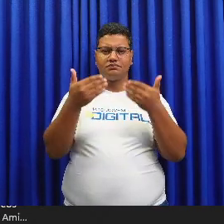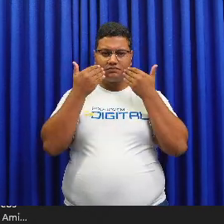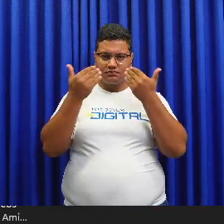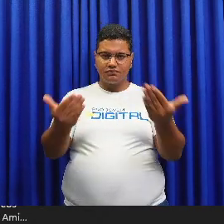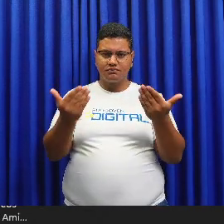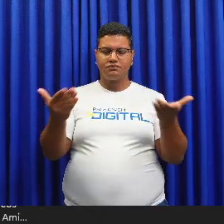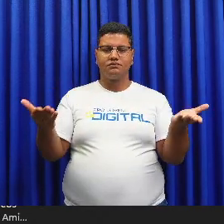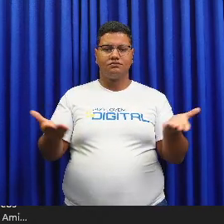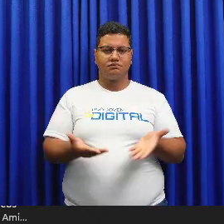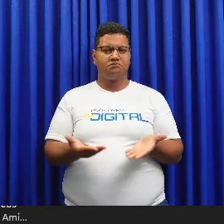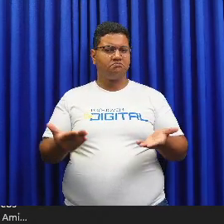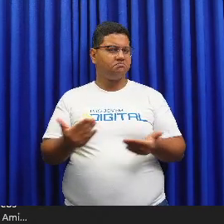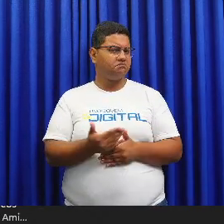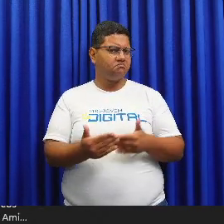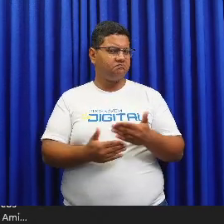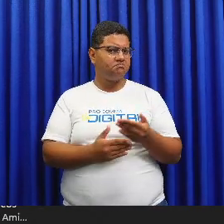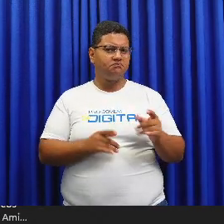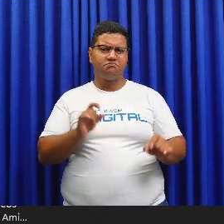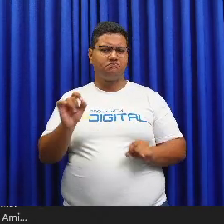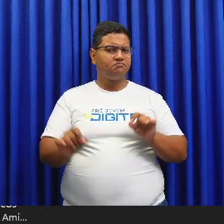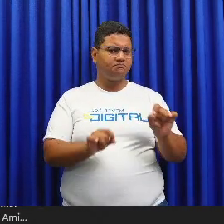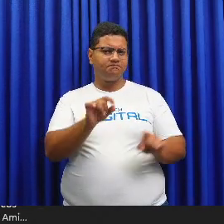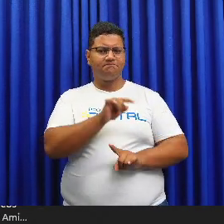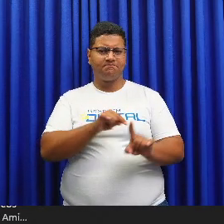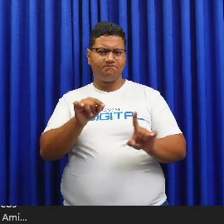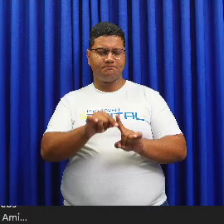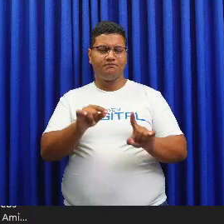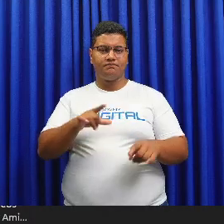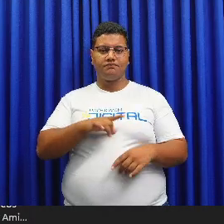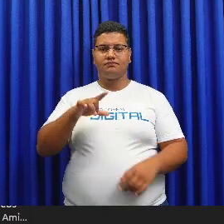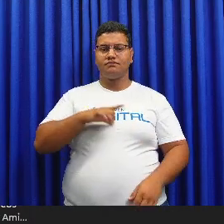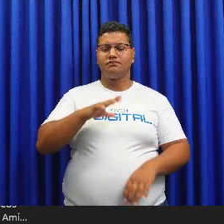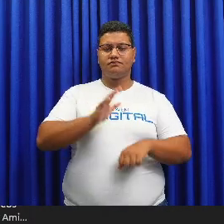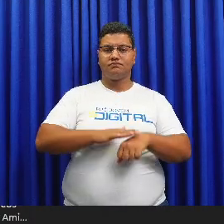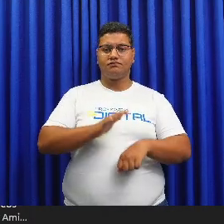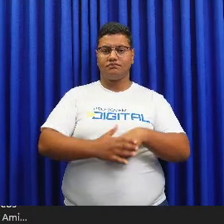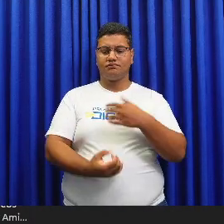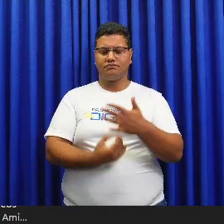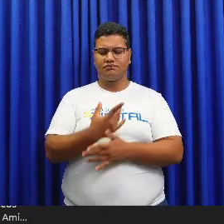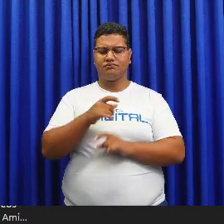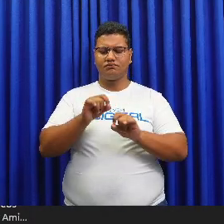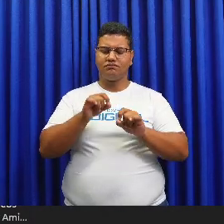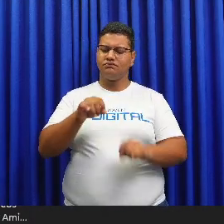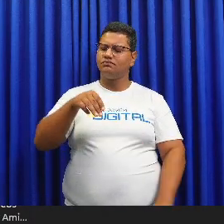Google Apresentações? Para você criar um Media Kit, uma